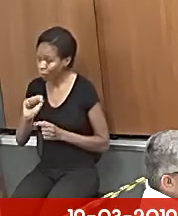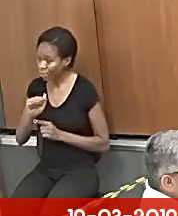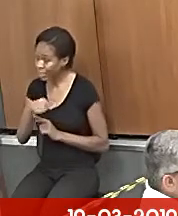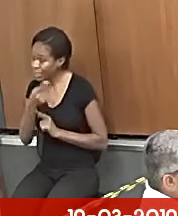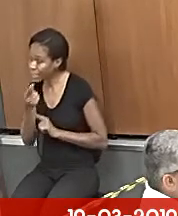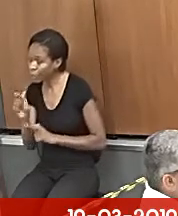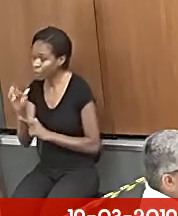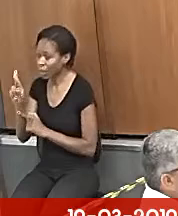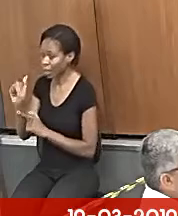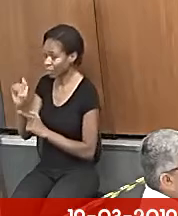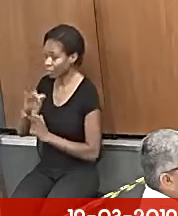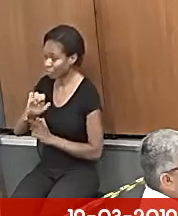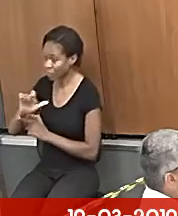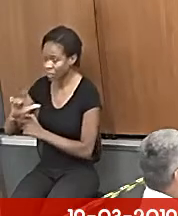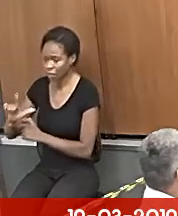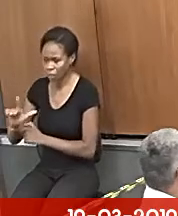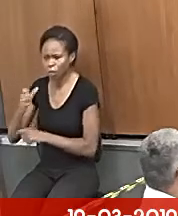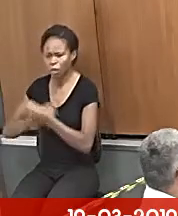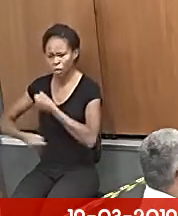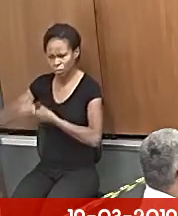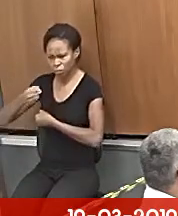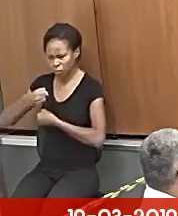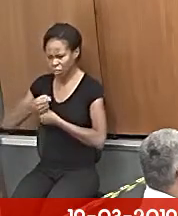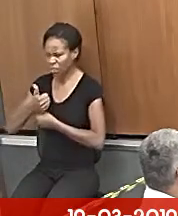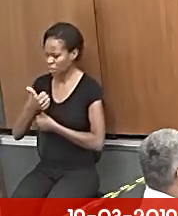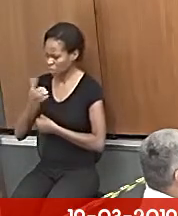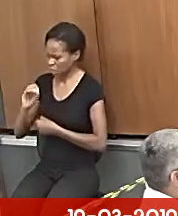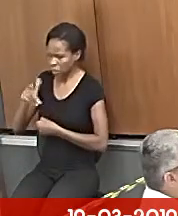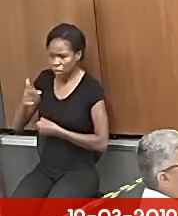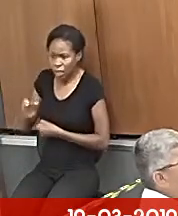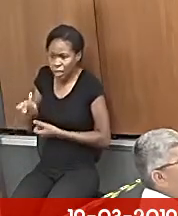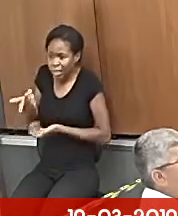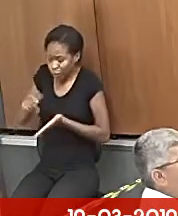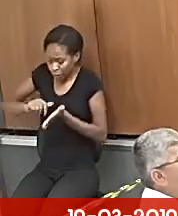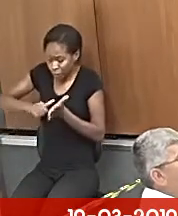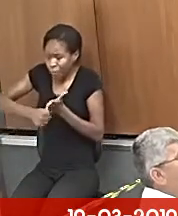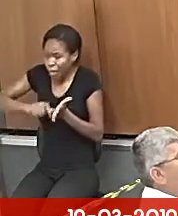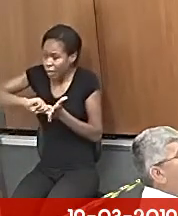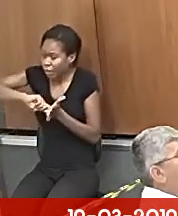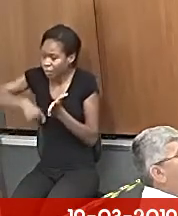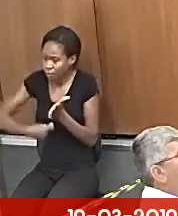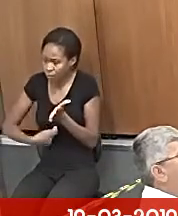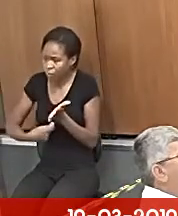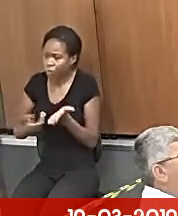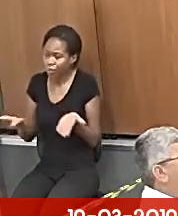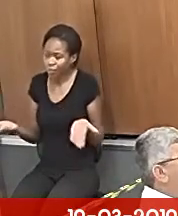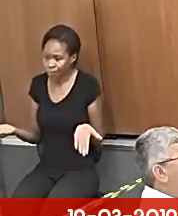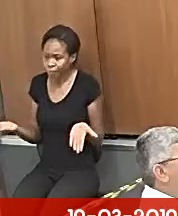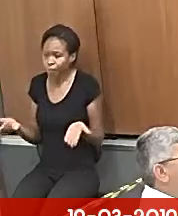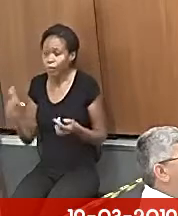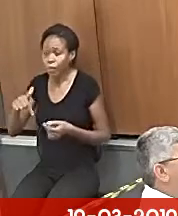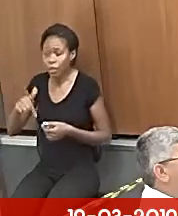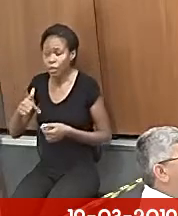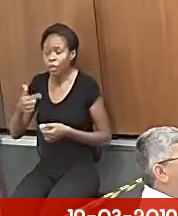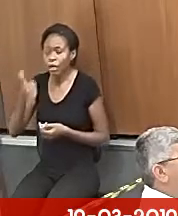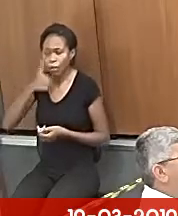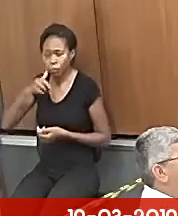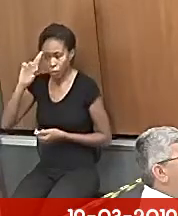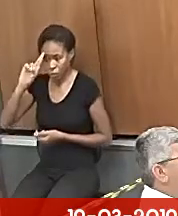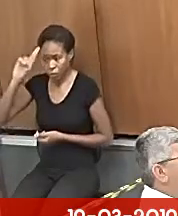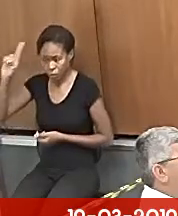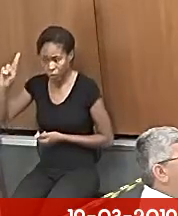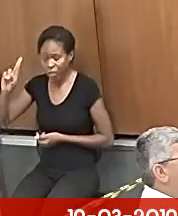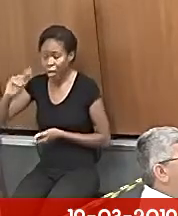matrículas o governo se negava a abrir as inscrições com antecedência ataque à diretoria que abriu a escola com 7